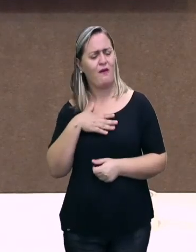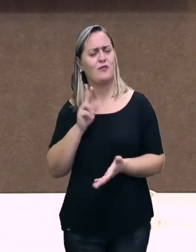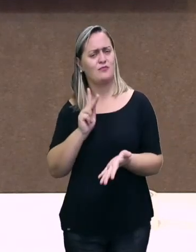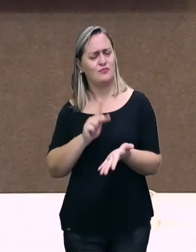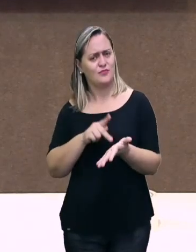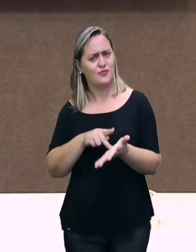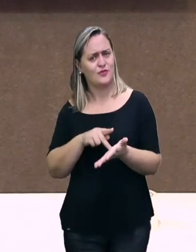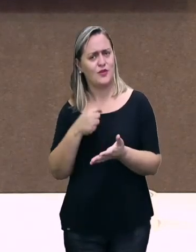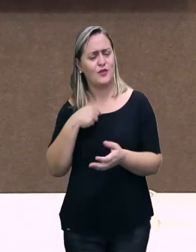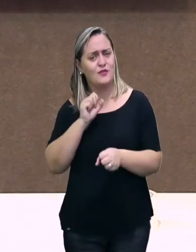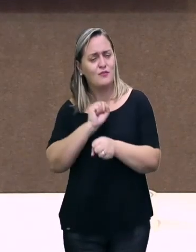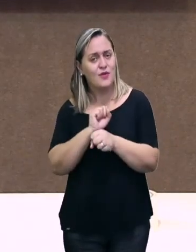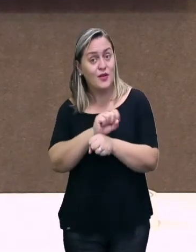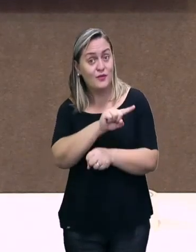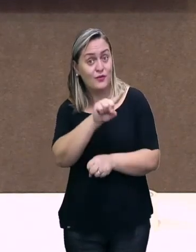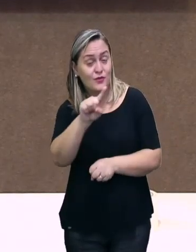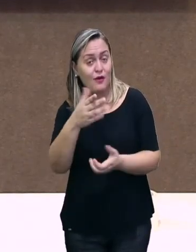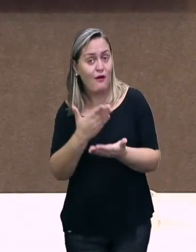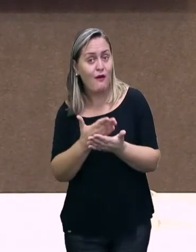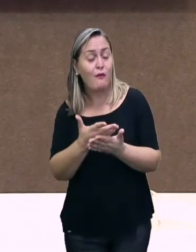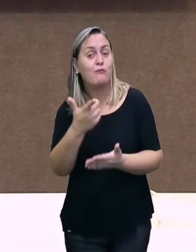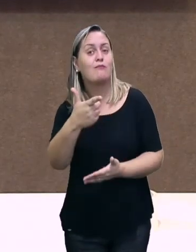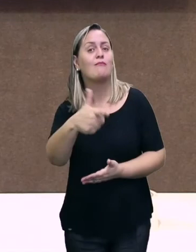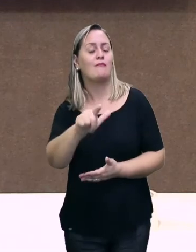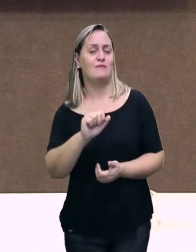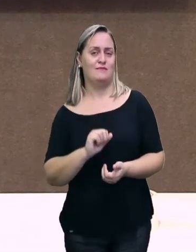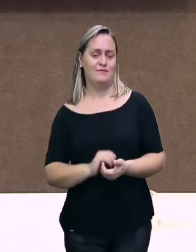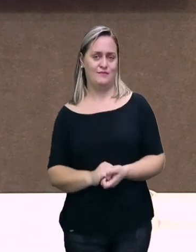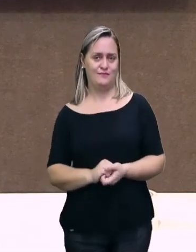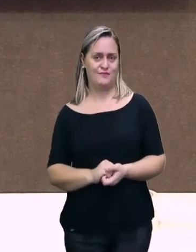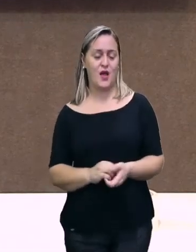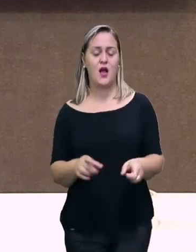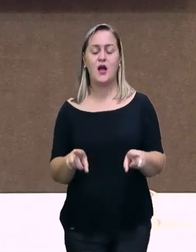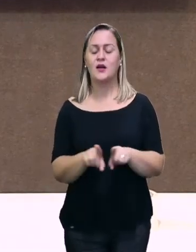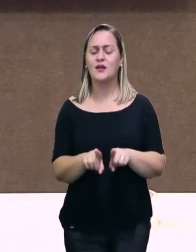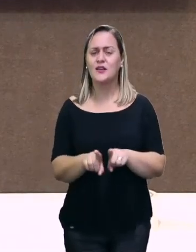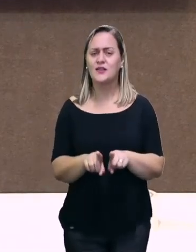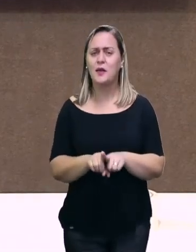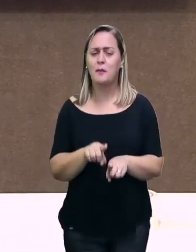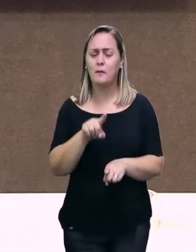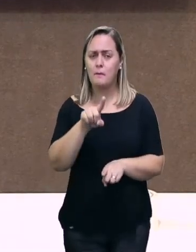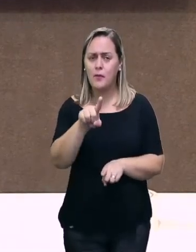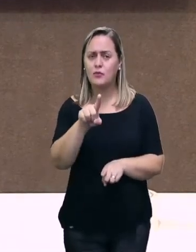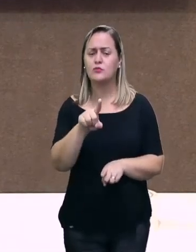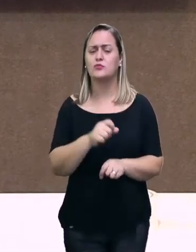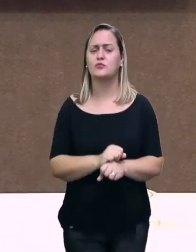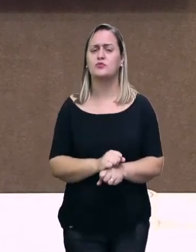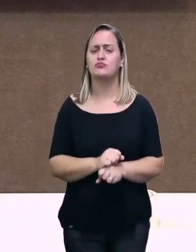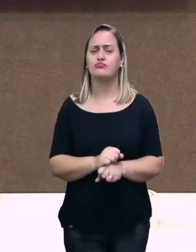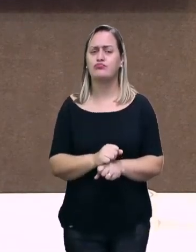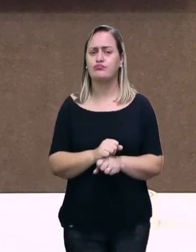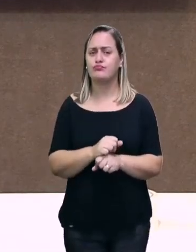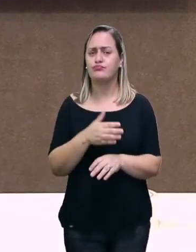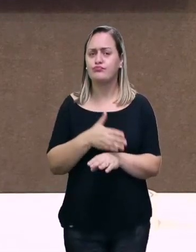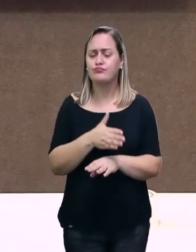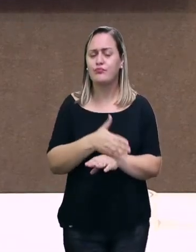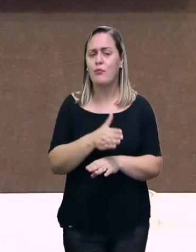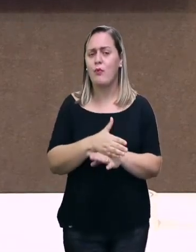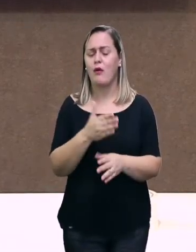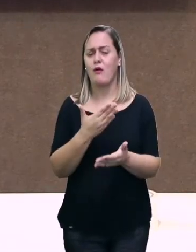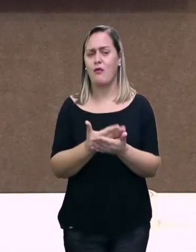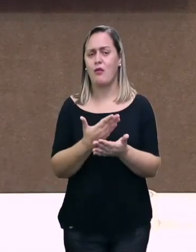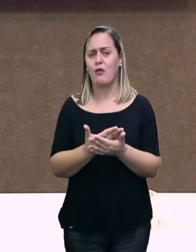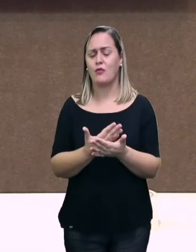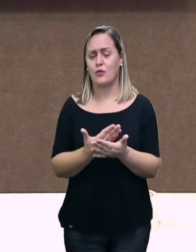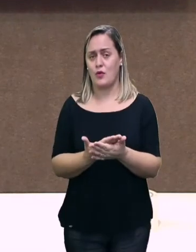aguardo vocês na próxima aula. E claro, né, para você ter acesso as nossas aulas anteriores, é só